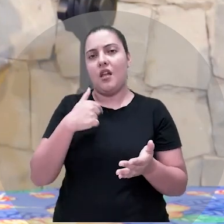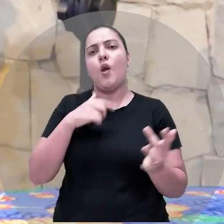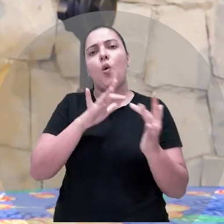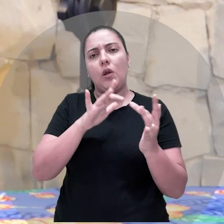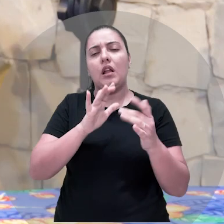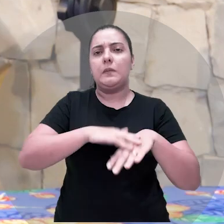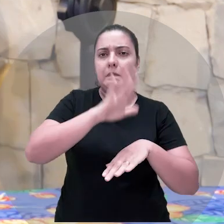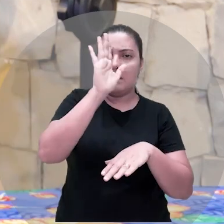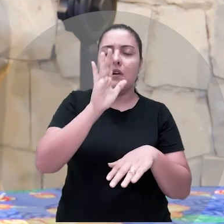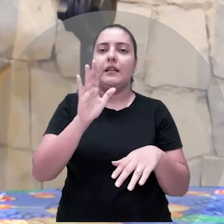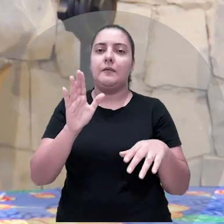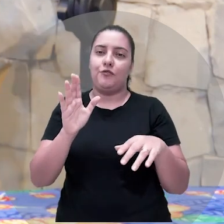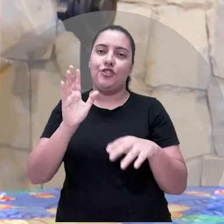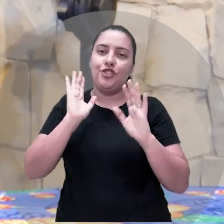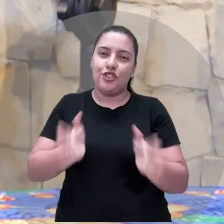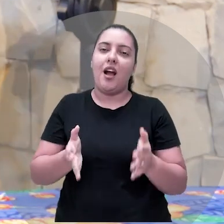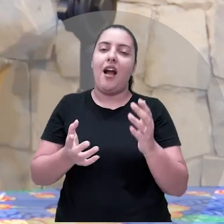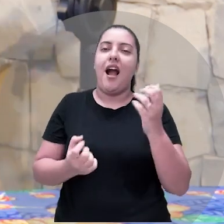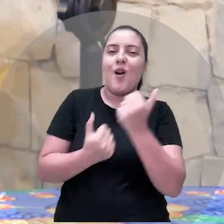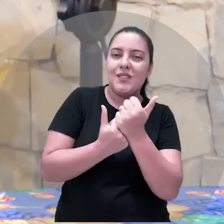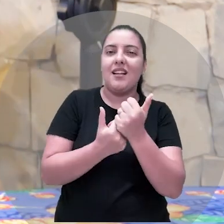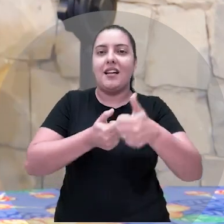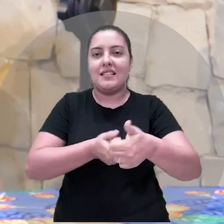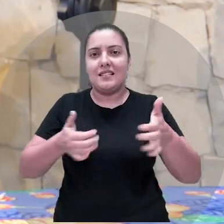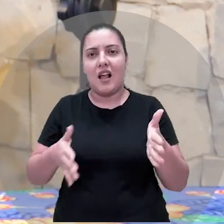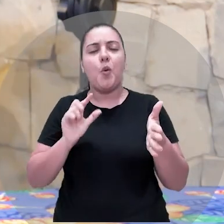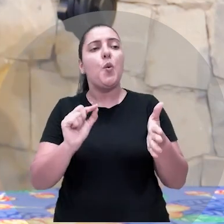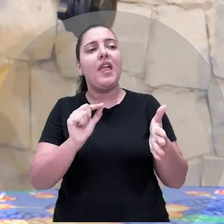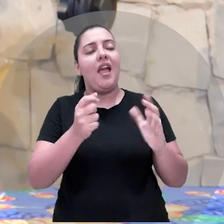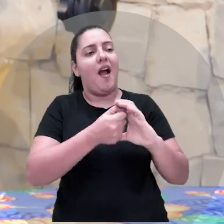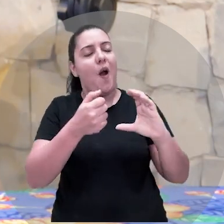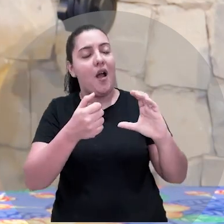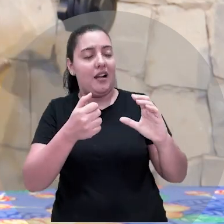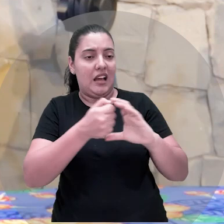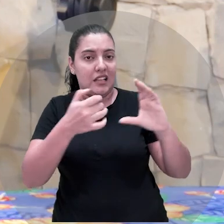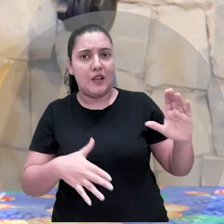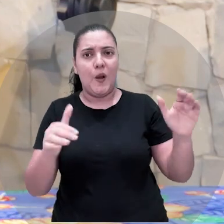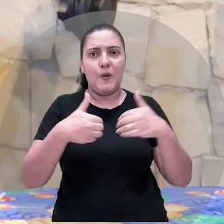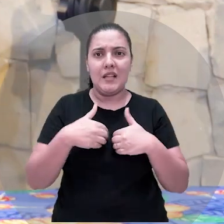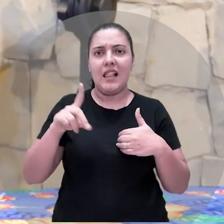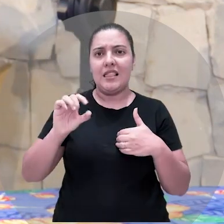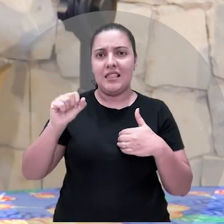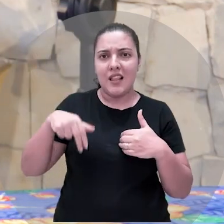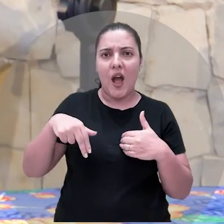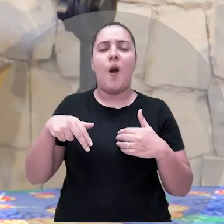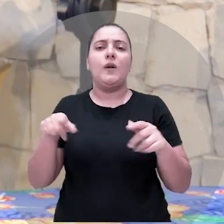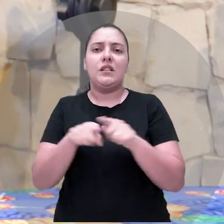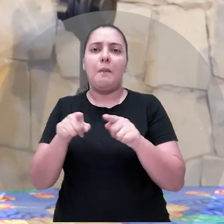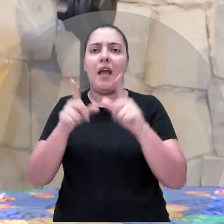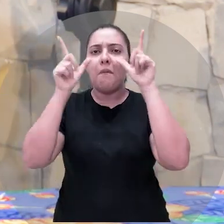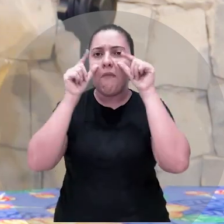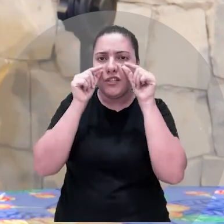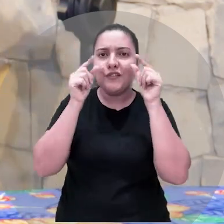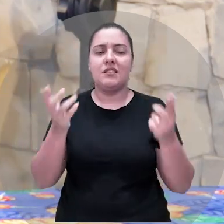essa área eu pensei assim olha eu posso trabalhar educação física voltada para esse público especificamente que tem vários outros profissionais antes de mim que